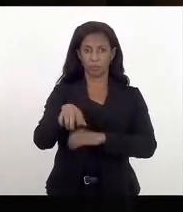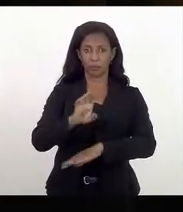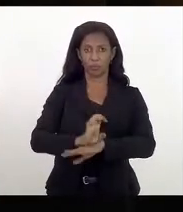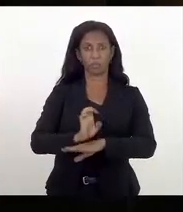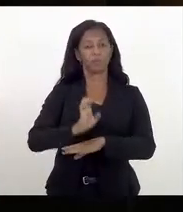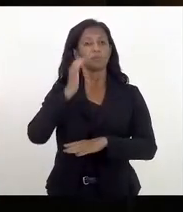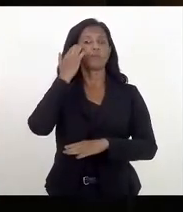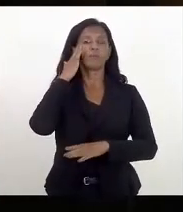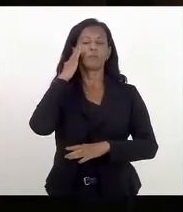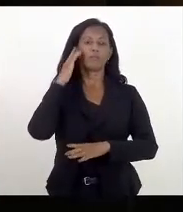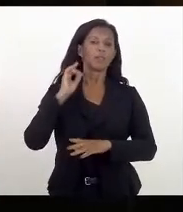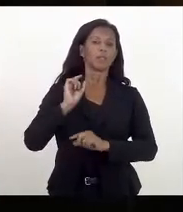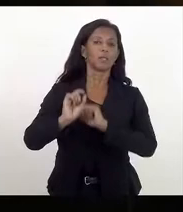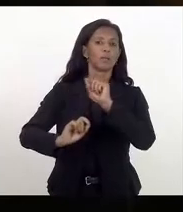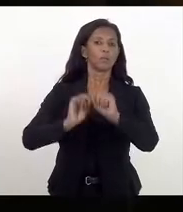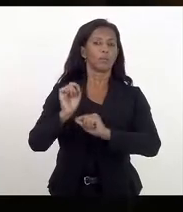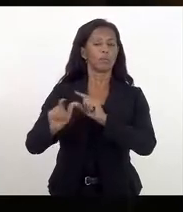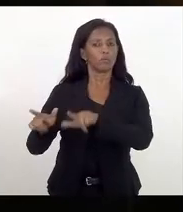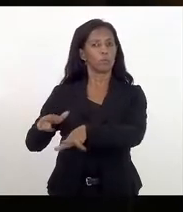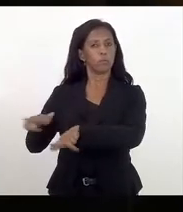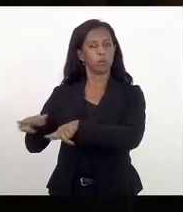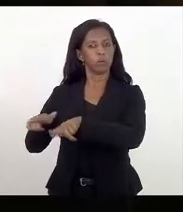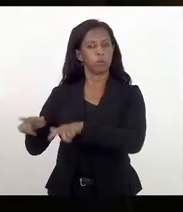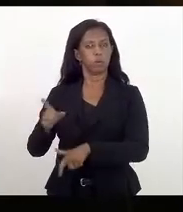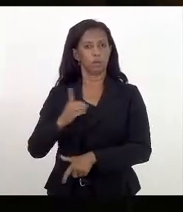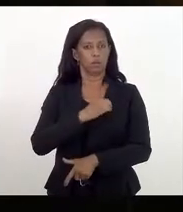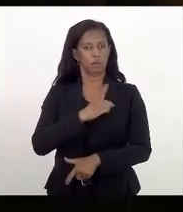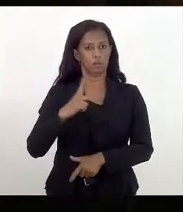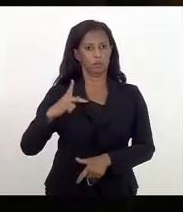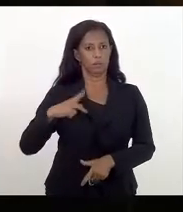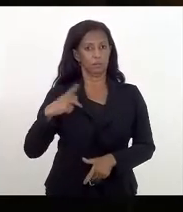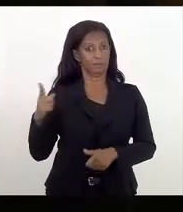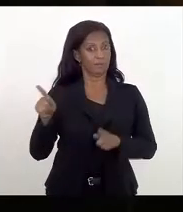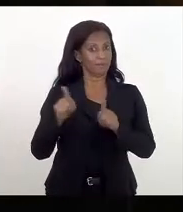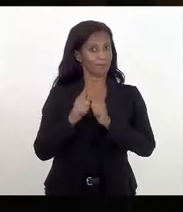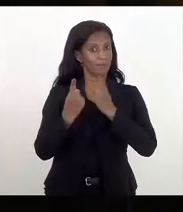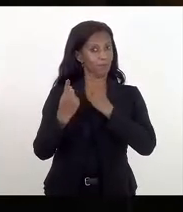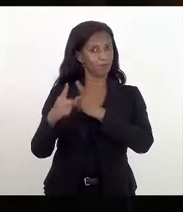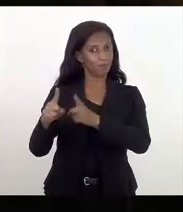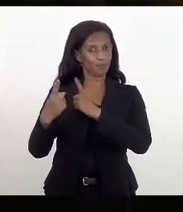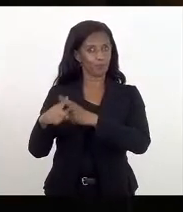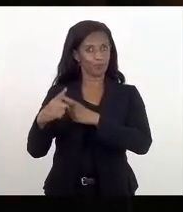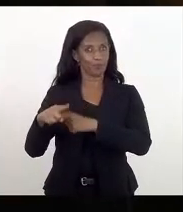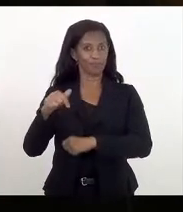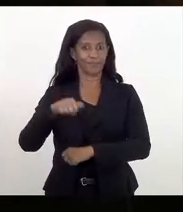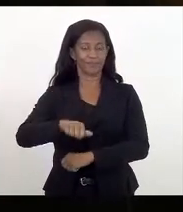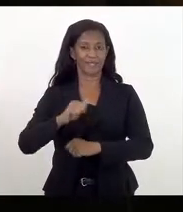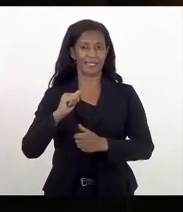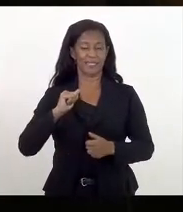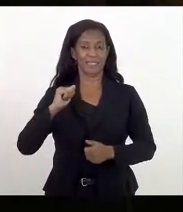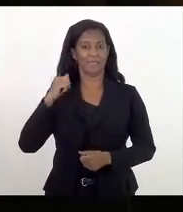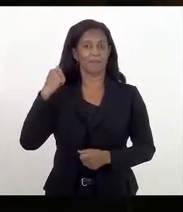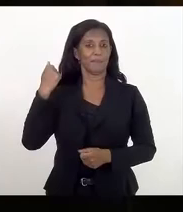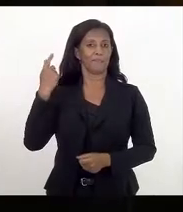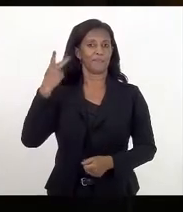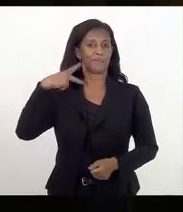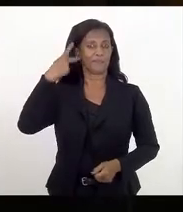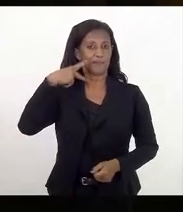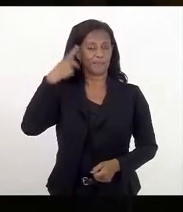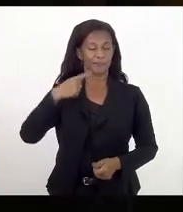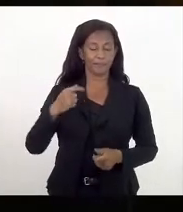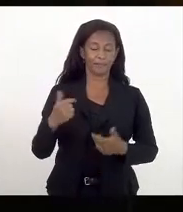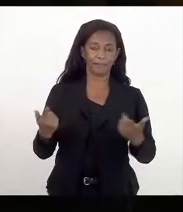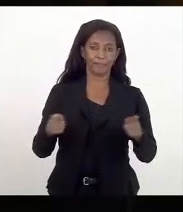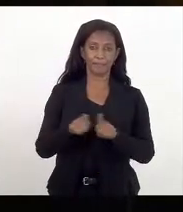entendemos o papel da defensoria pública e na provocação desse parlamento, inclusive teçando